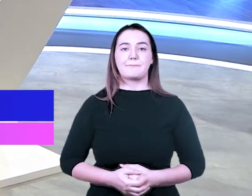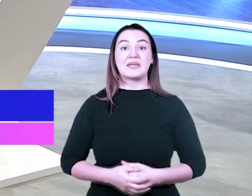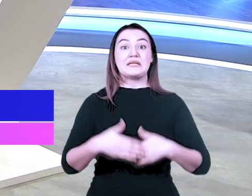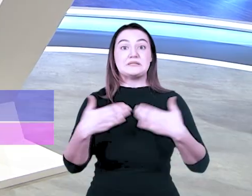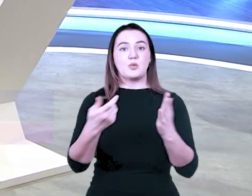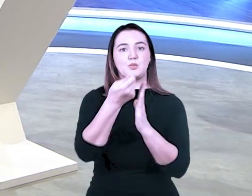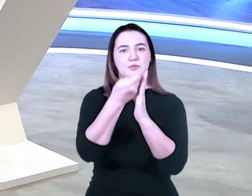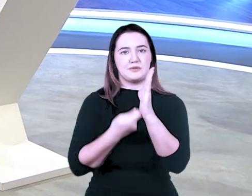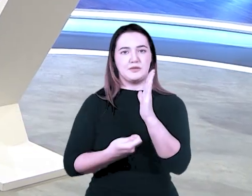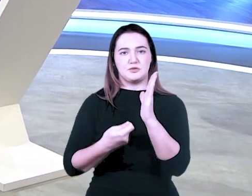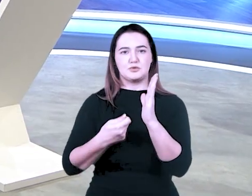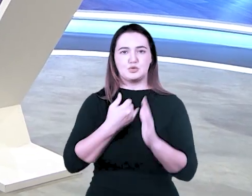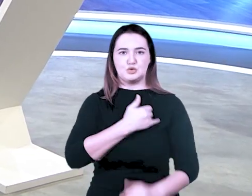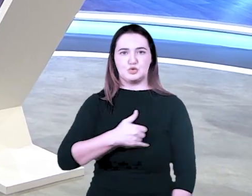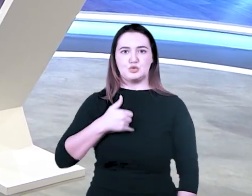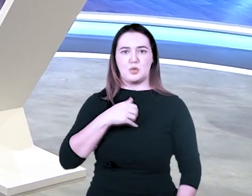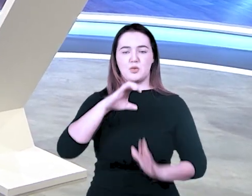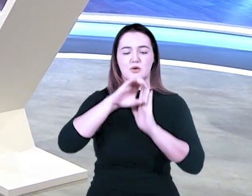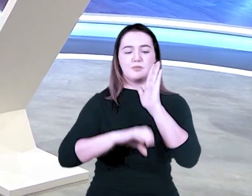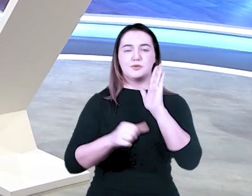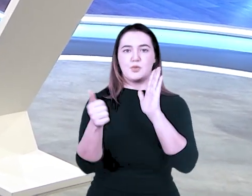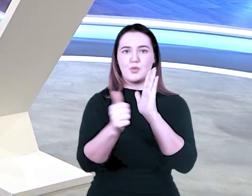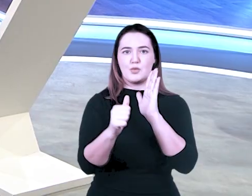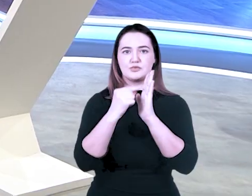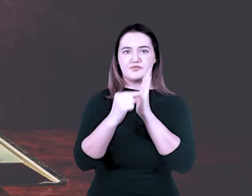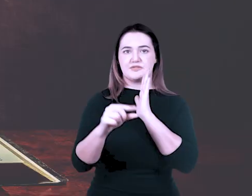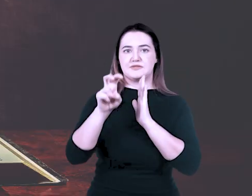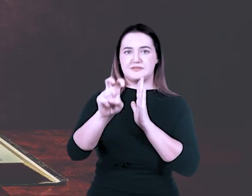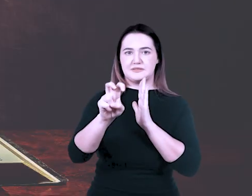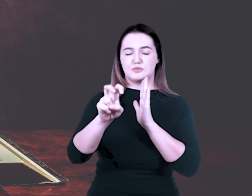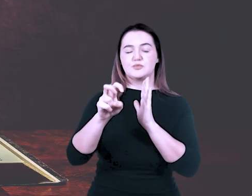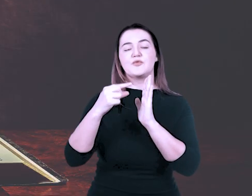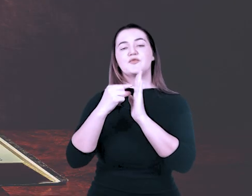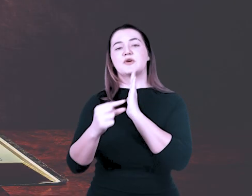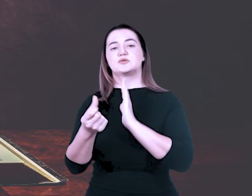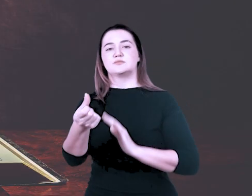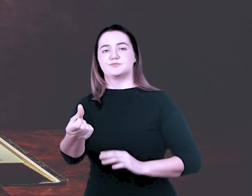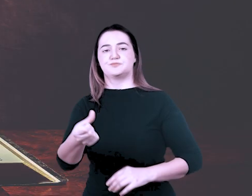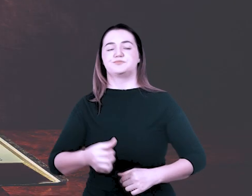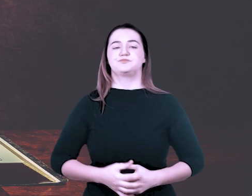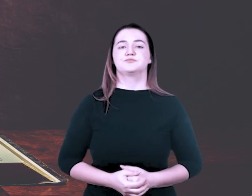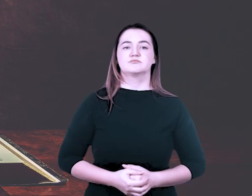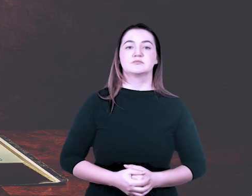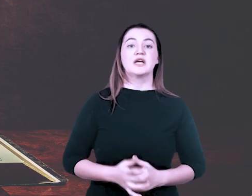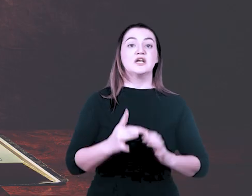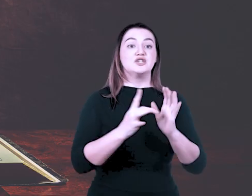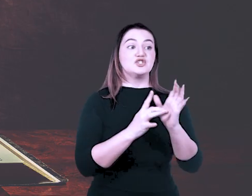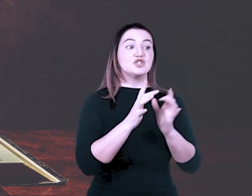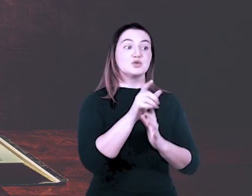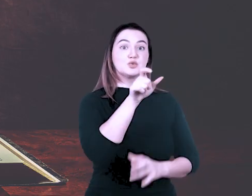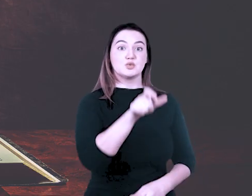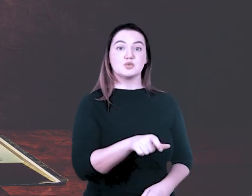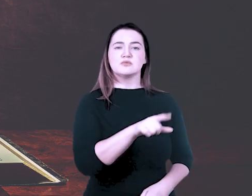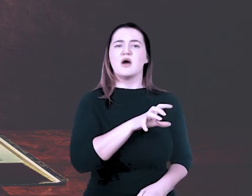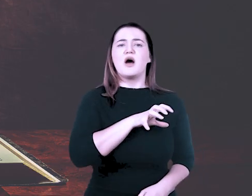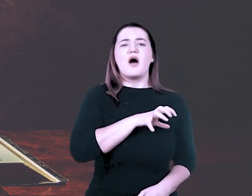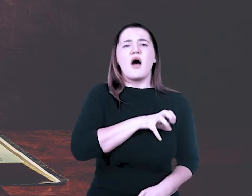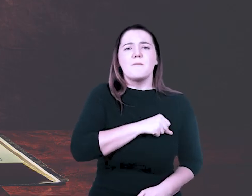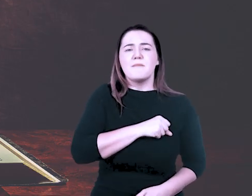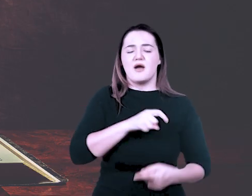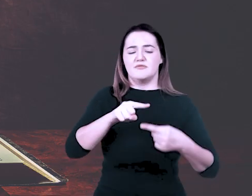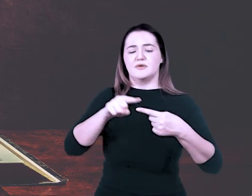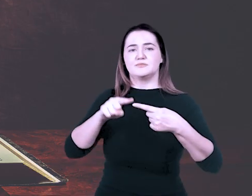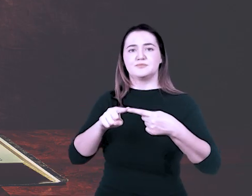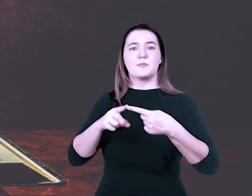Continua dizendo a Bíblia, João capítulo 11, versículos 5 e 6. Ora, Jesus amava Marta e a